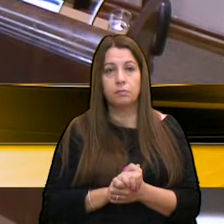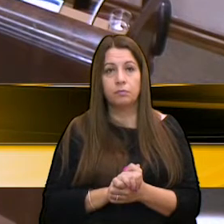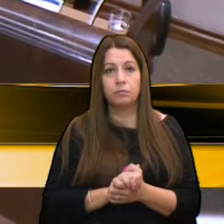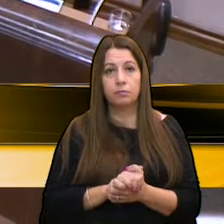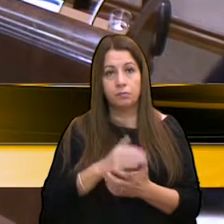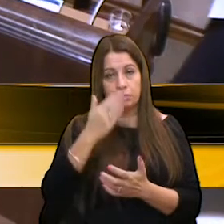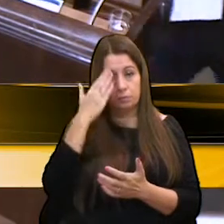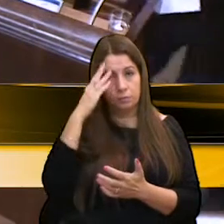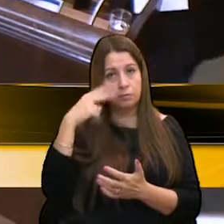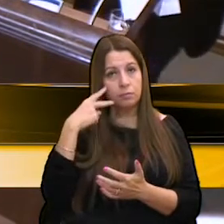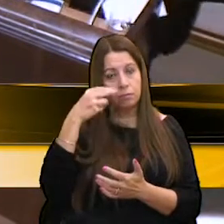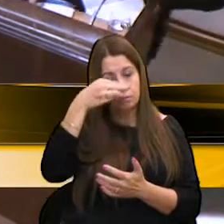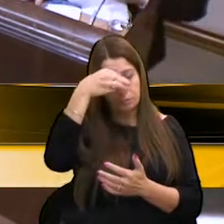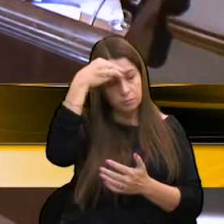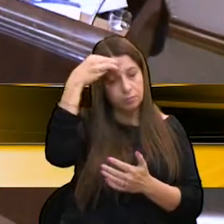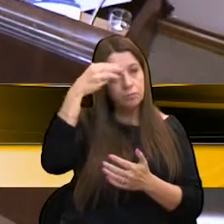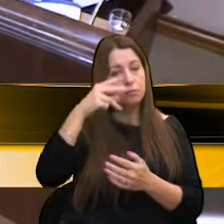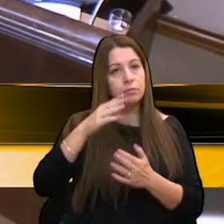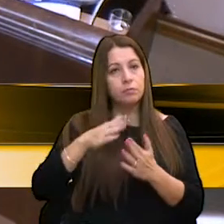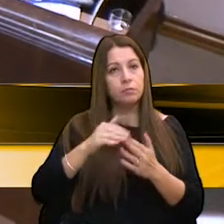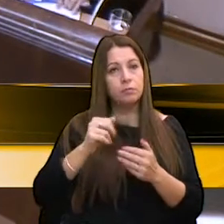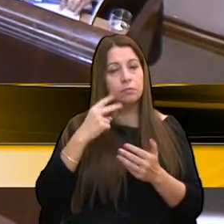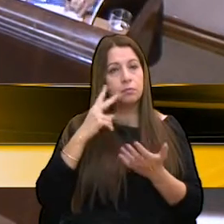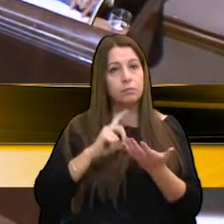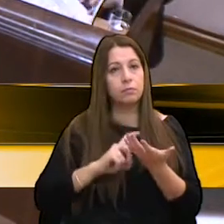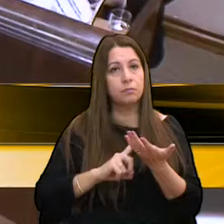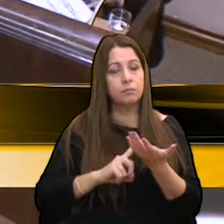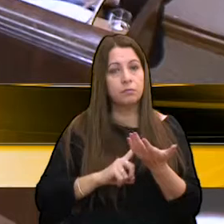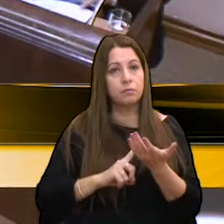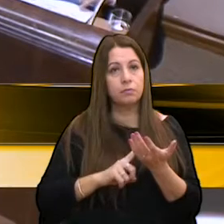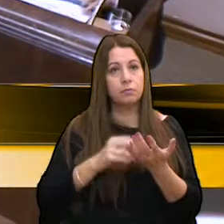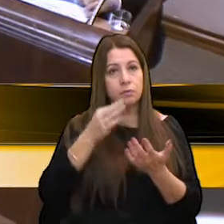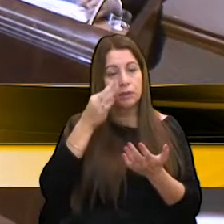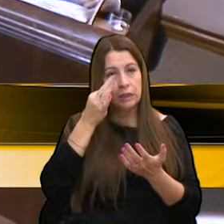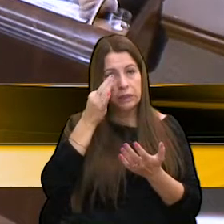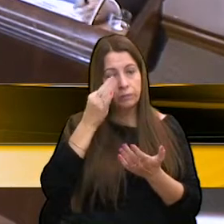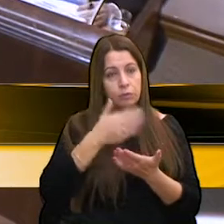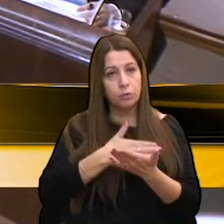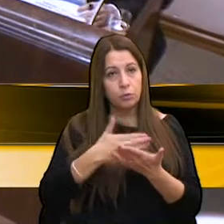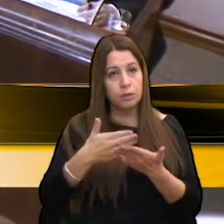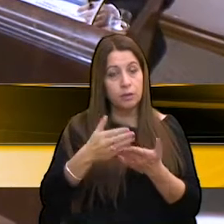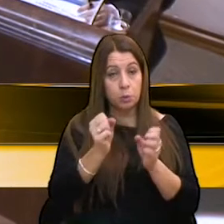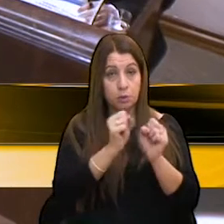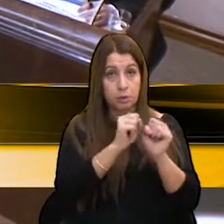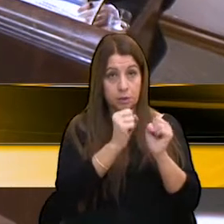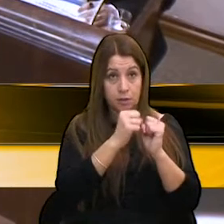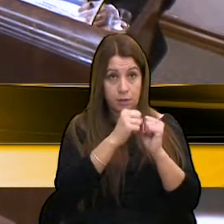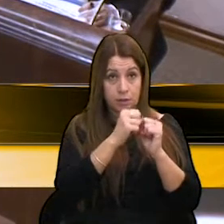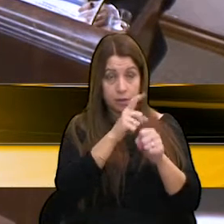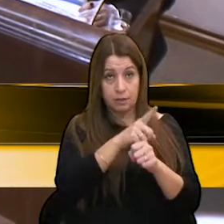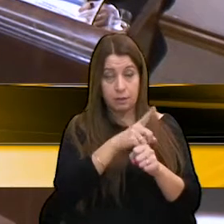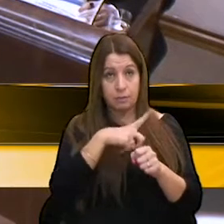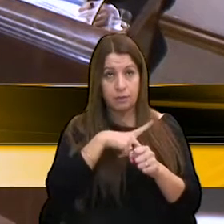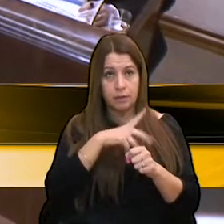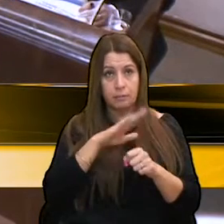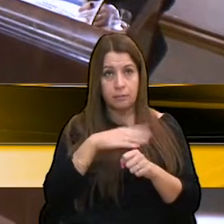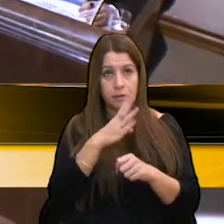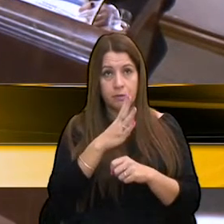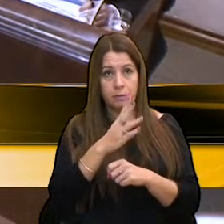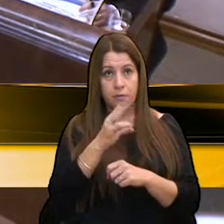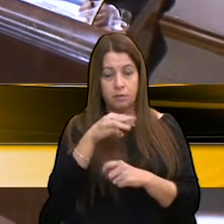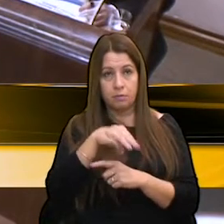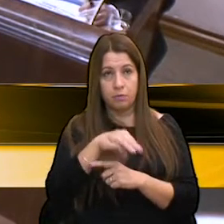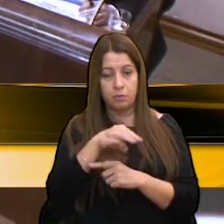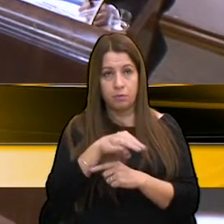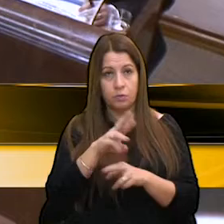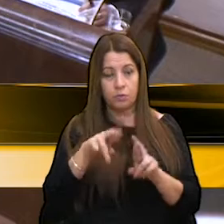Muito obrigado, vereador Kiko. Eu solicito aos vereadores que registrem novamente a presença. Nós tivemos que reiniciar o sistema e nós temos mais 43